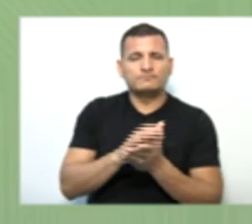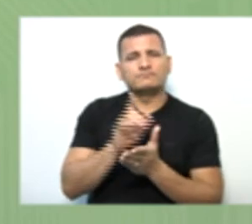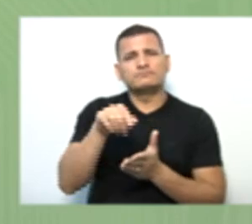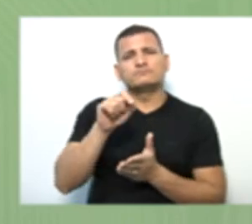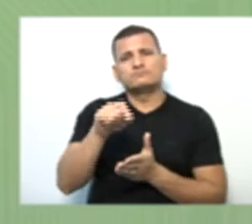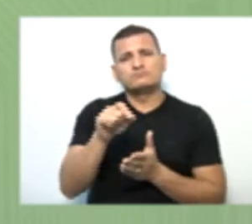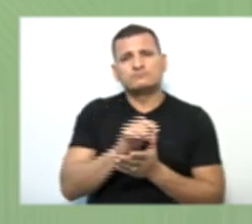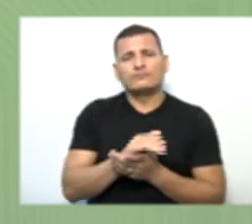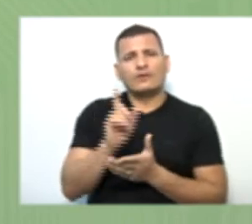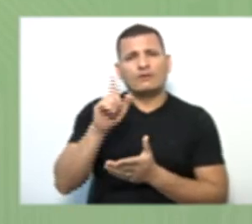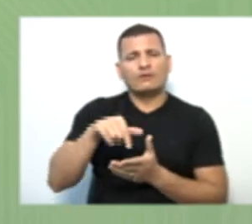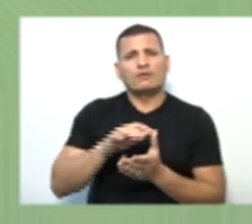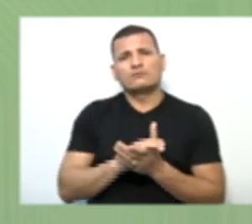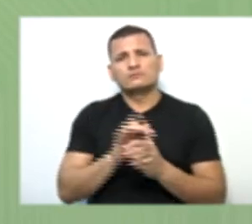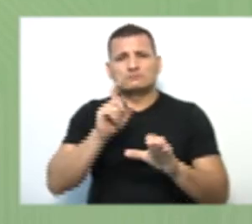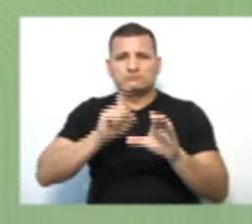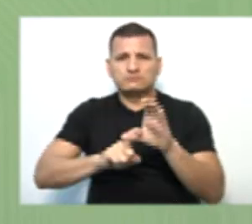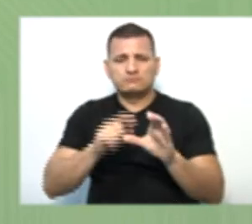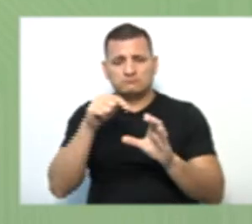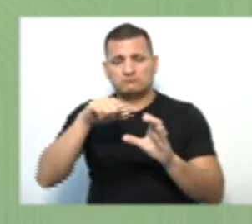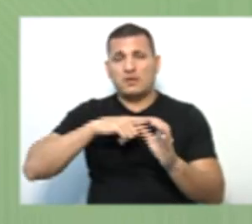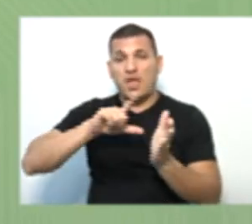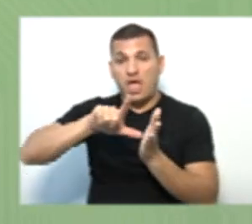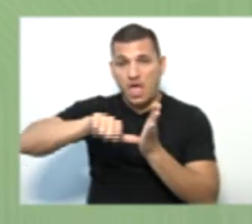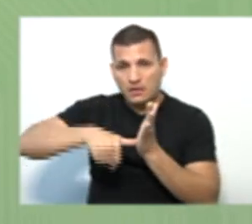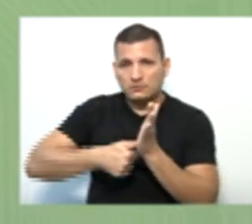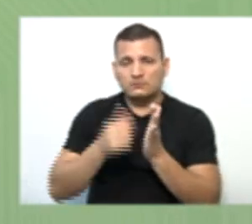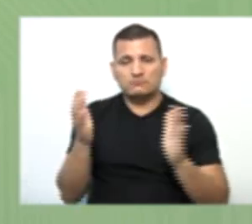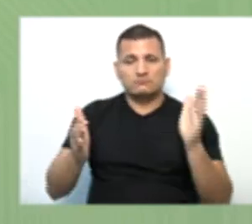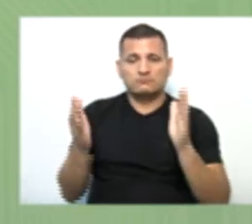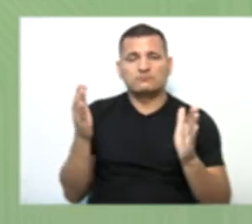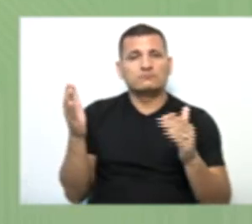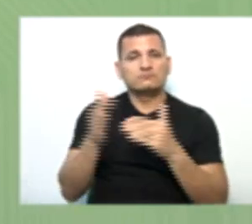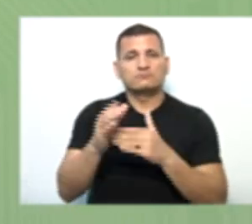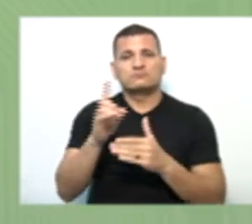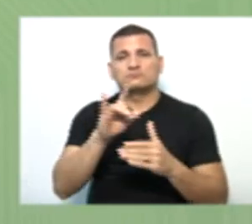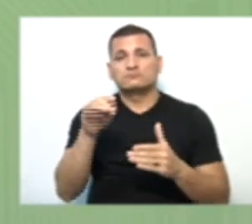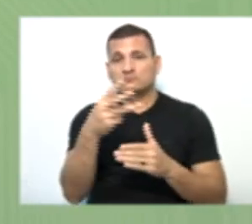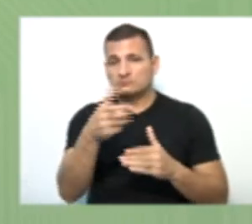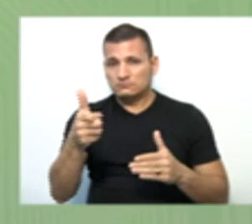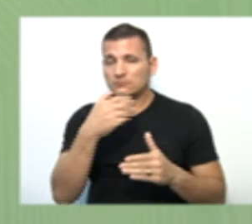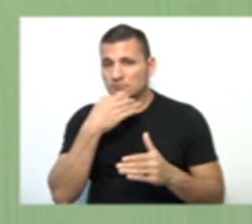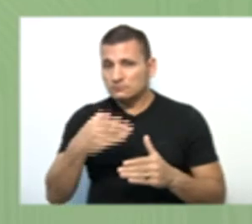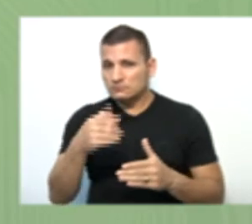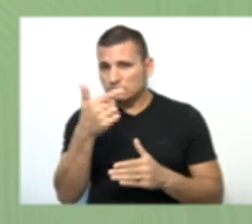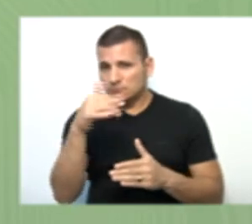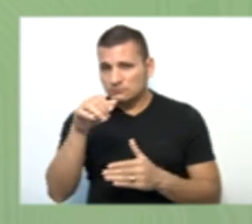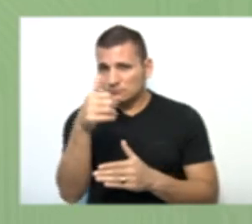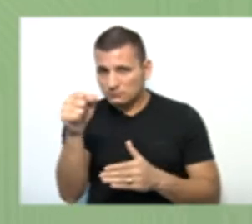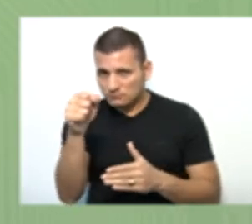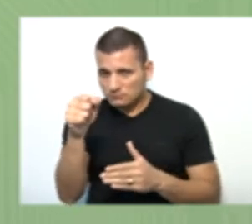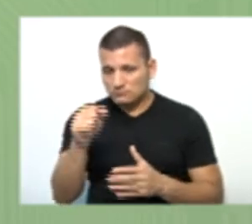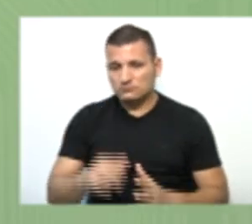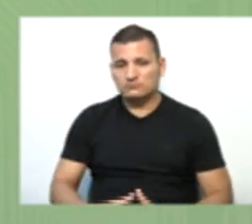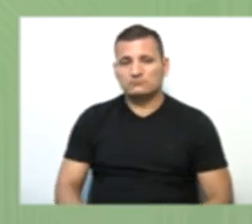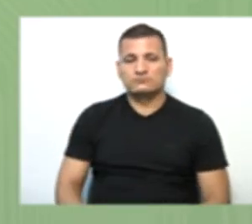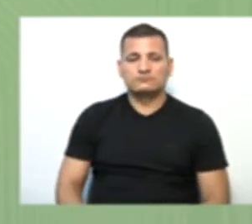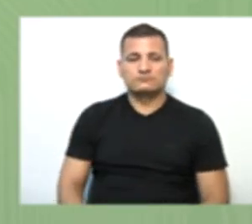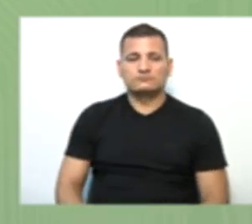vencer até 31 de dezembro de 2018.